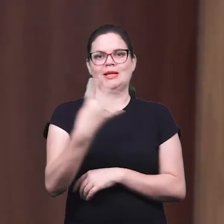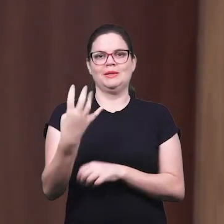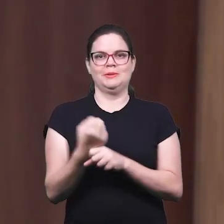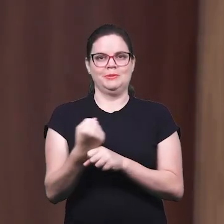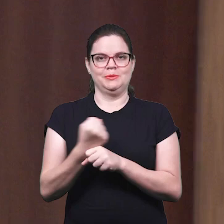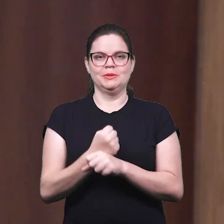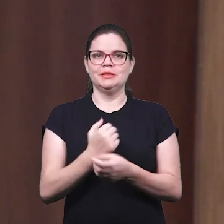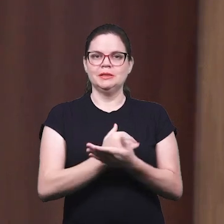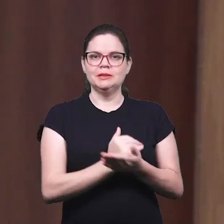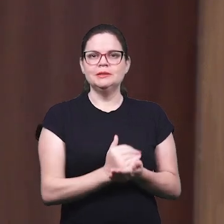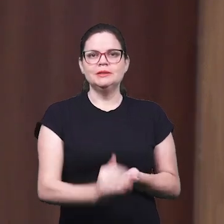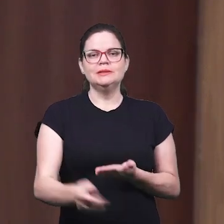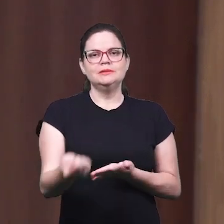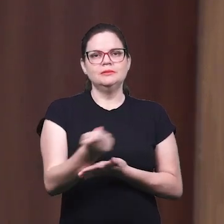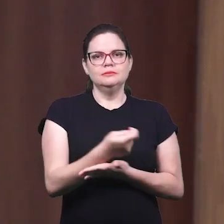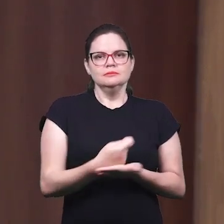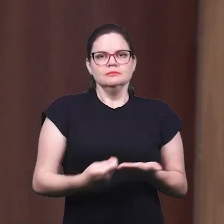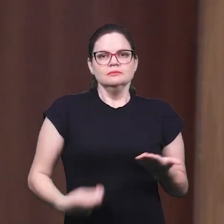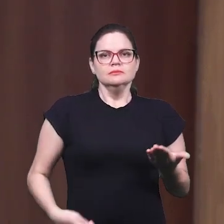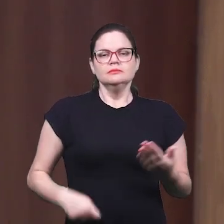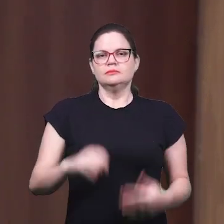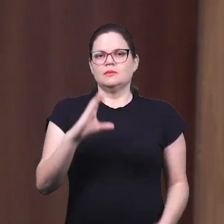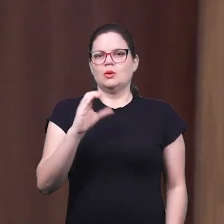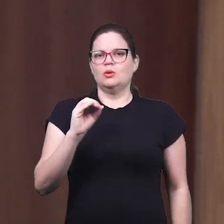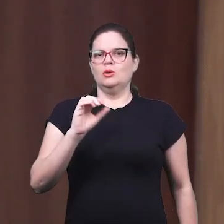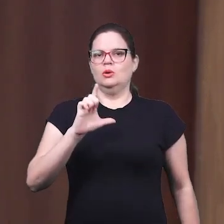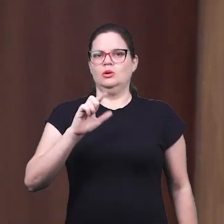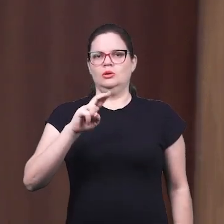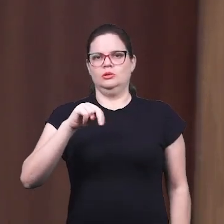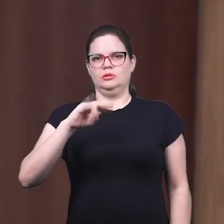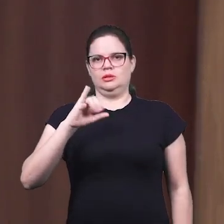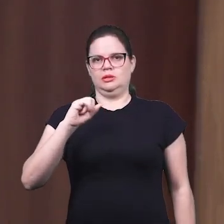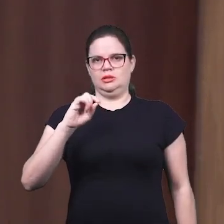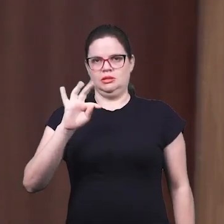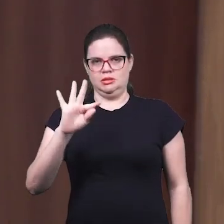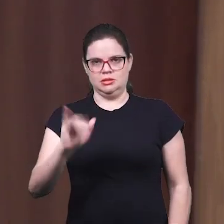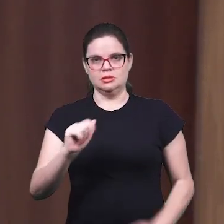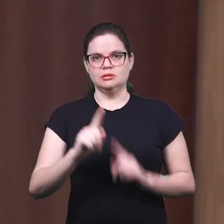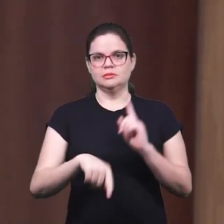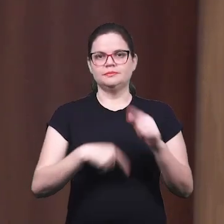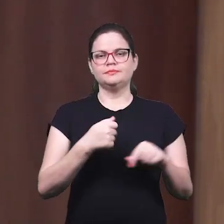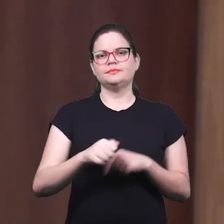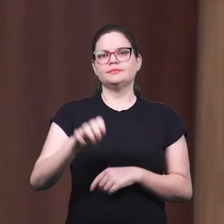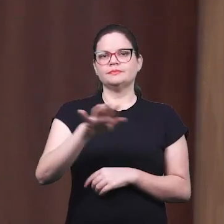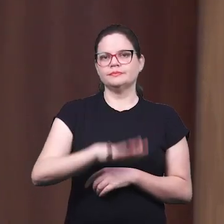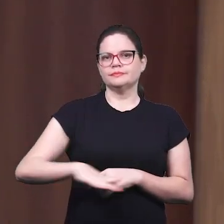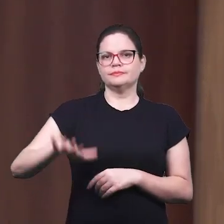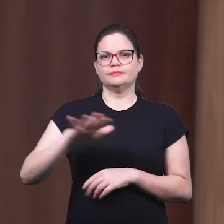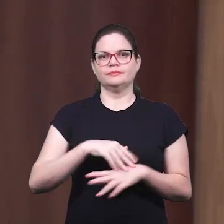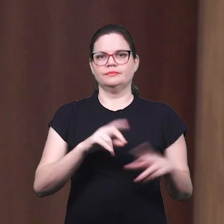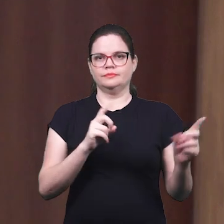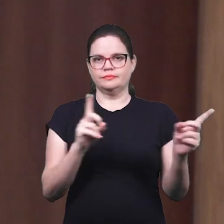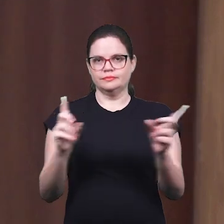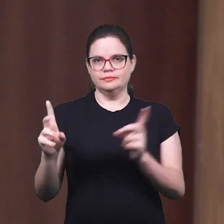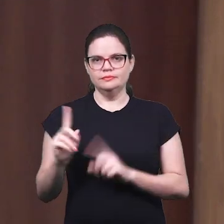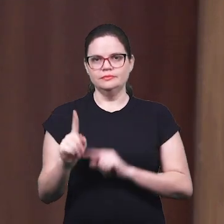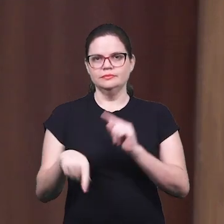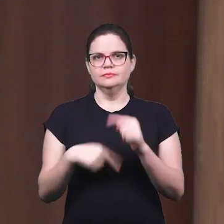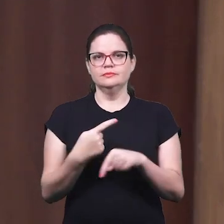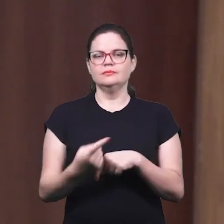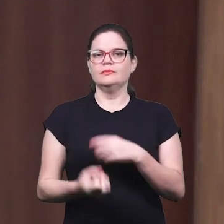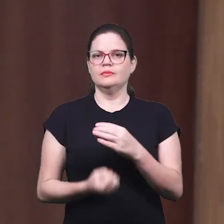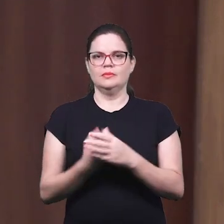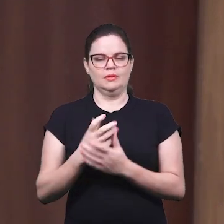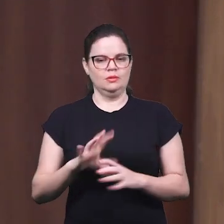colunista e depois como gerente comercial, dirigindo toda a parte comercial. Criei um grupo